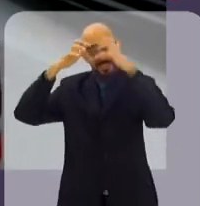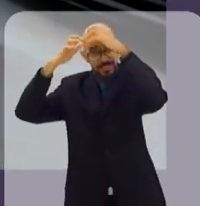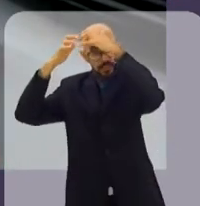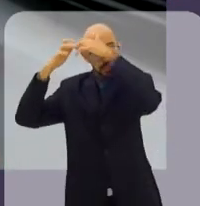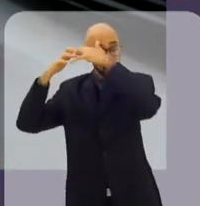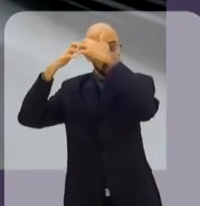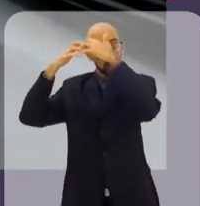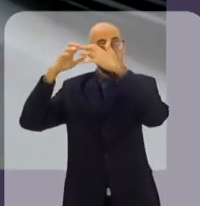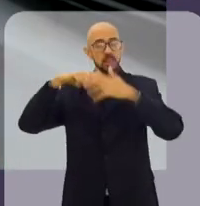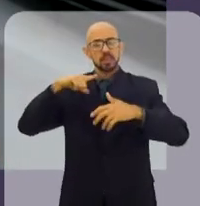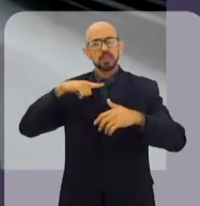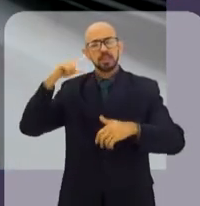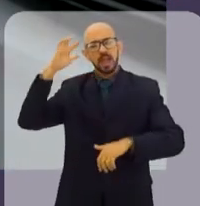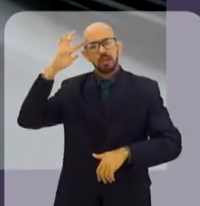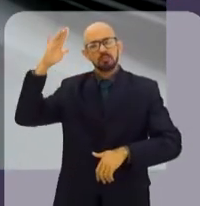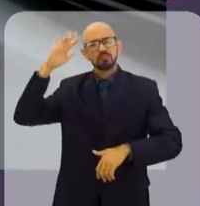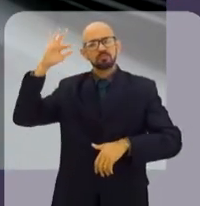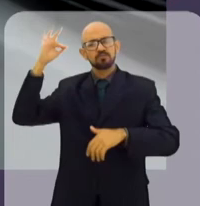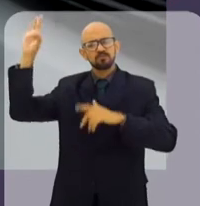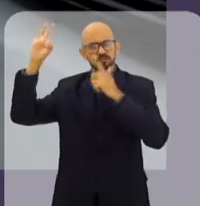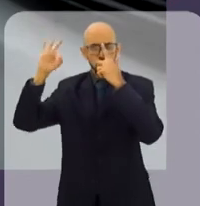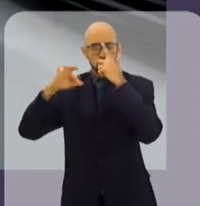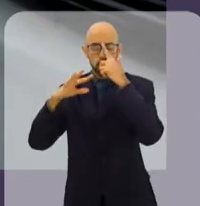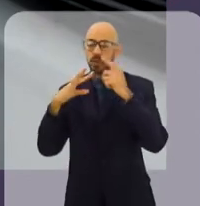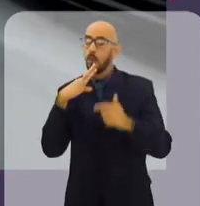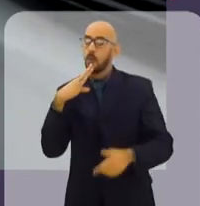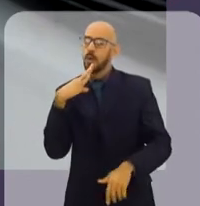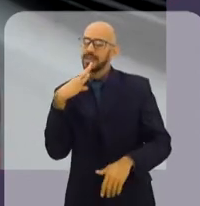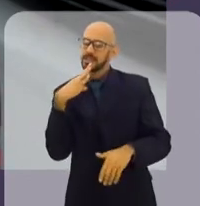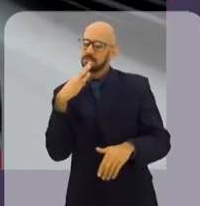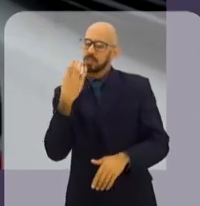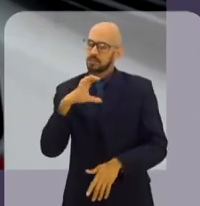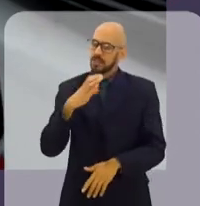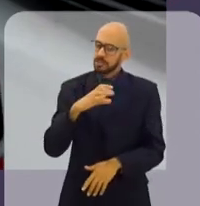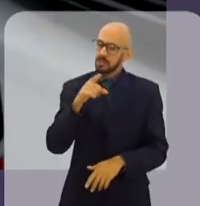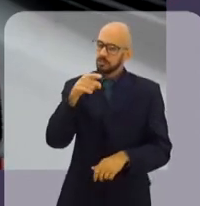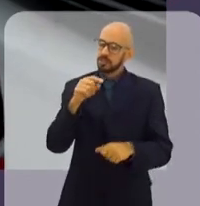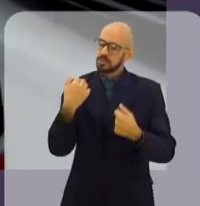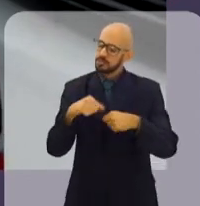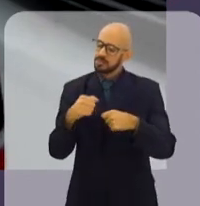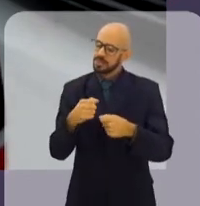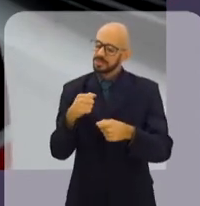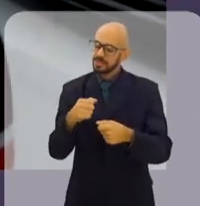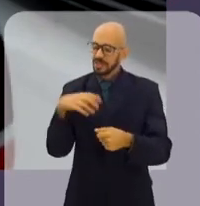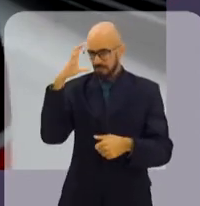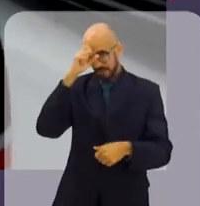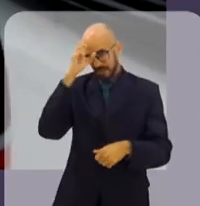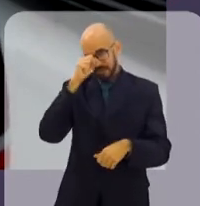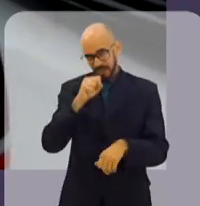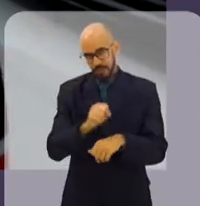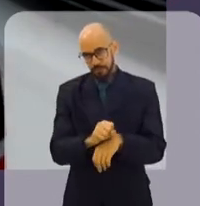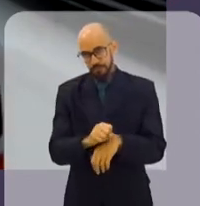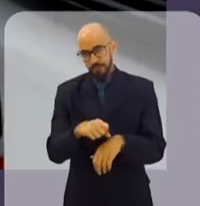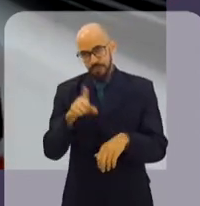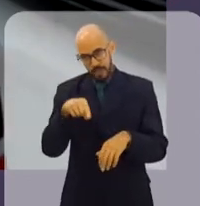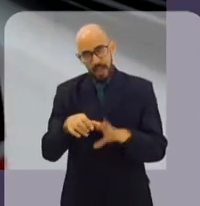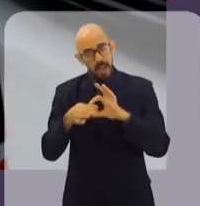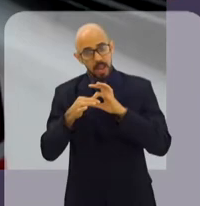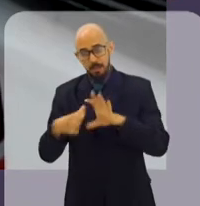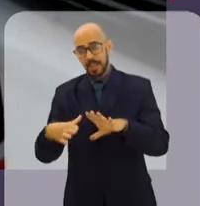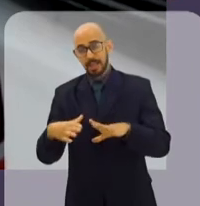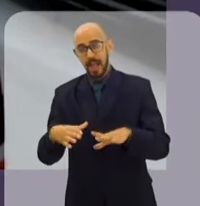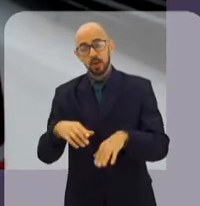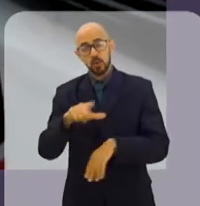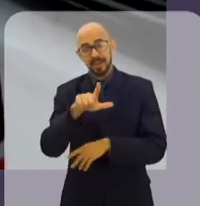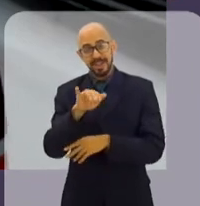existe uma filosofia, uma epistemologia ali a ser tratada. Né? E é libertário por conta